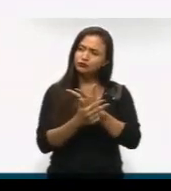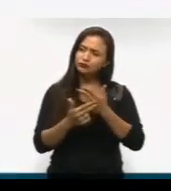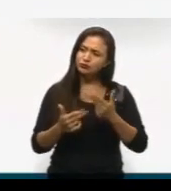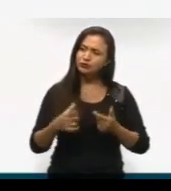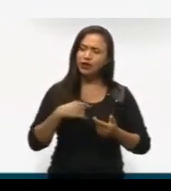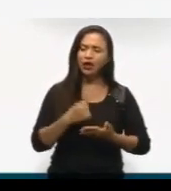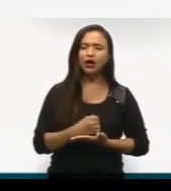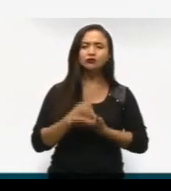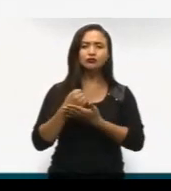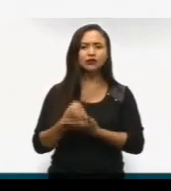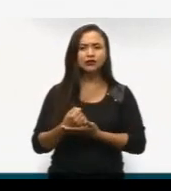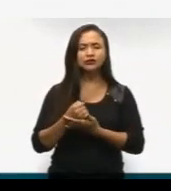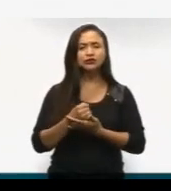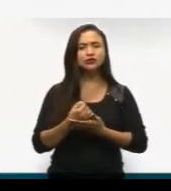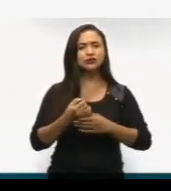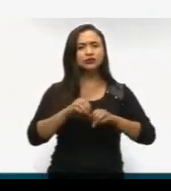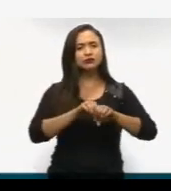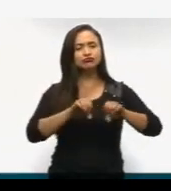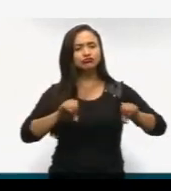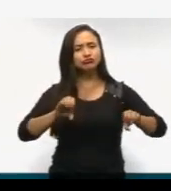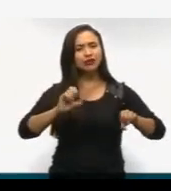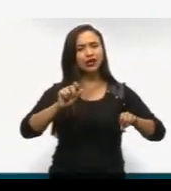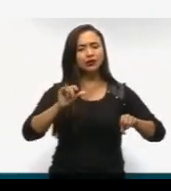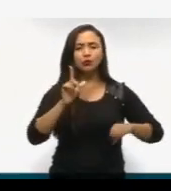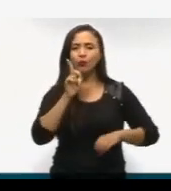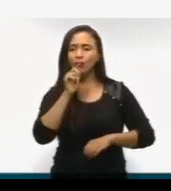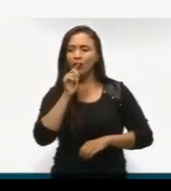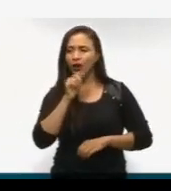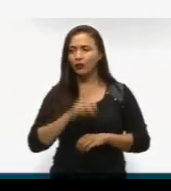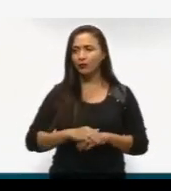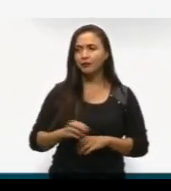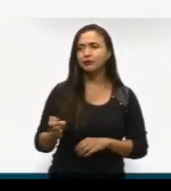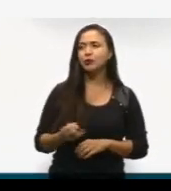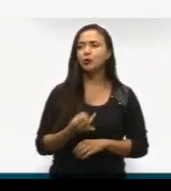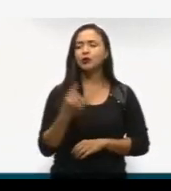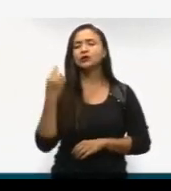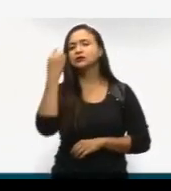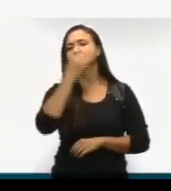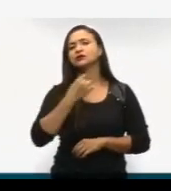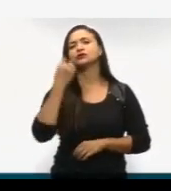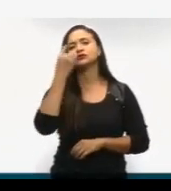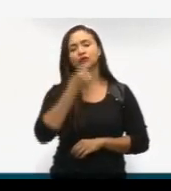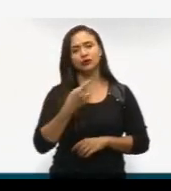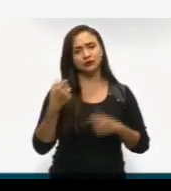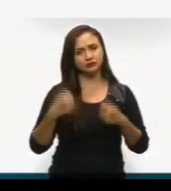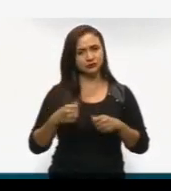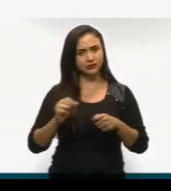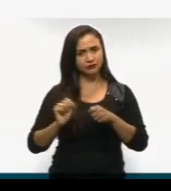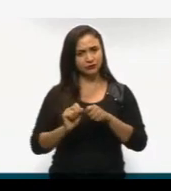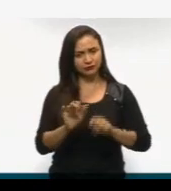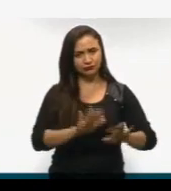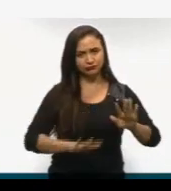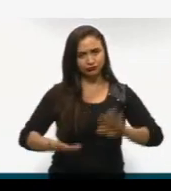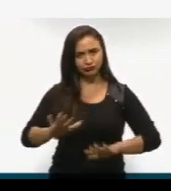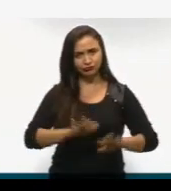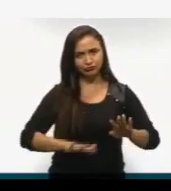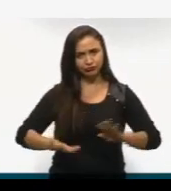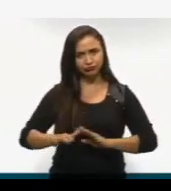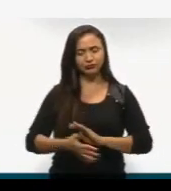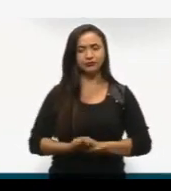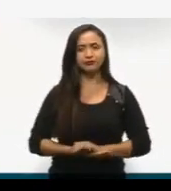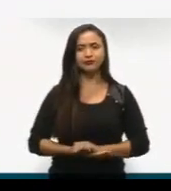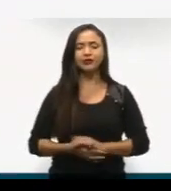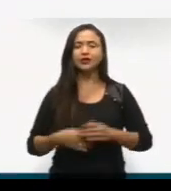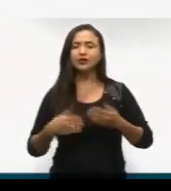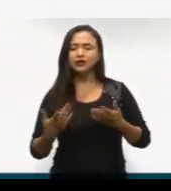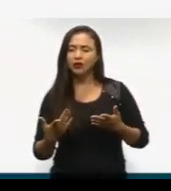de encanador, hora, quantas horas ele consome para fazer essa junção. Então, para